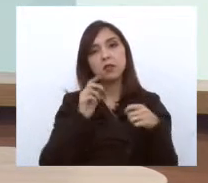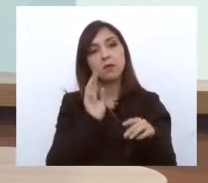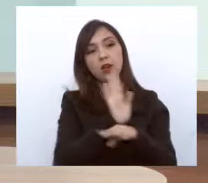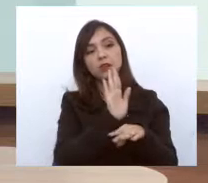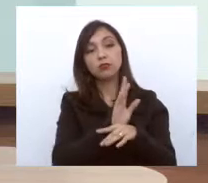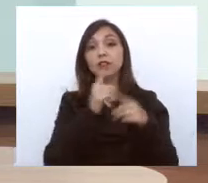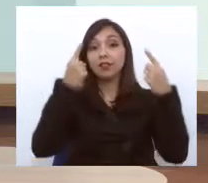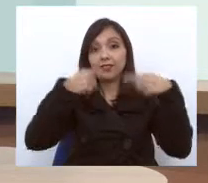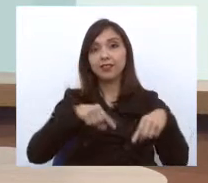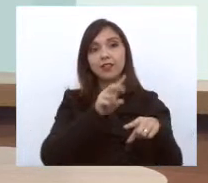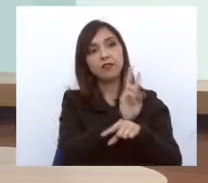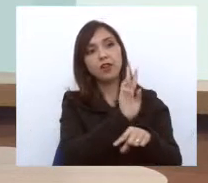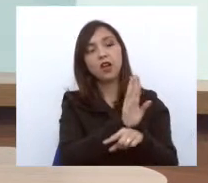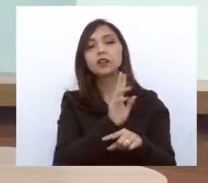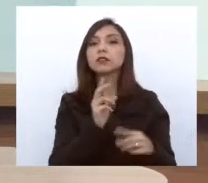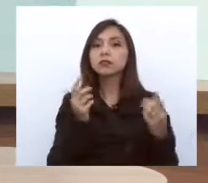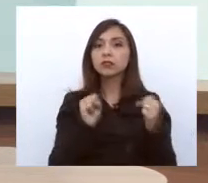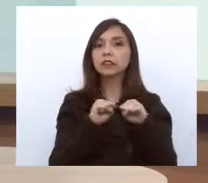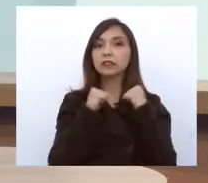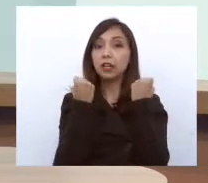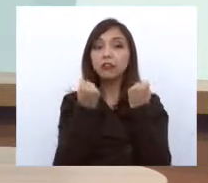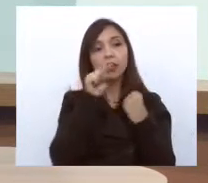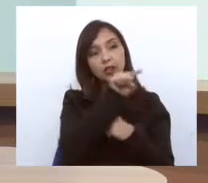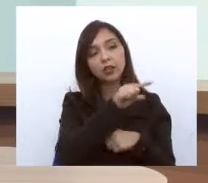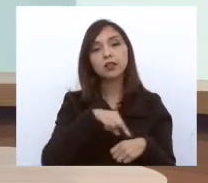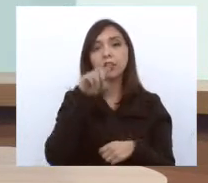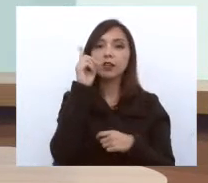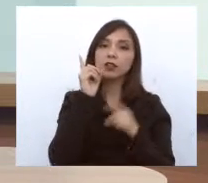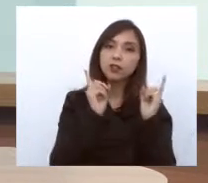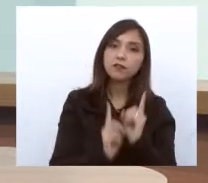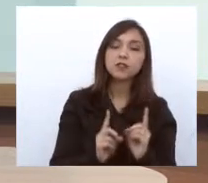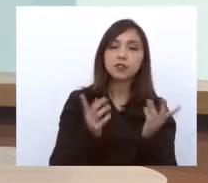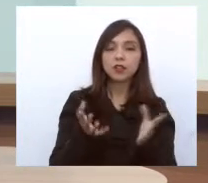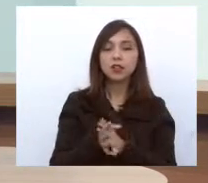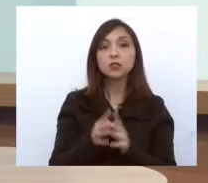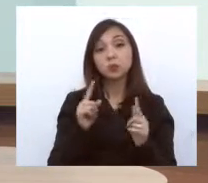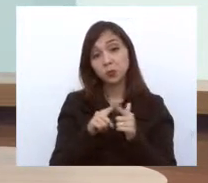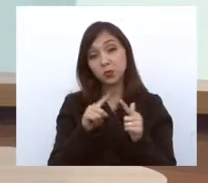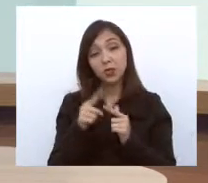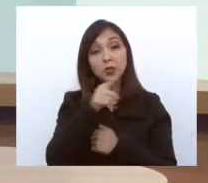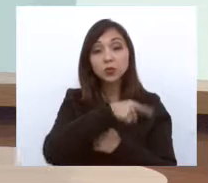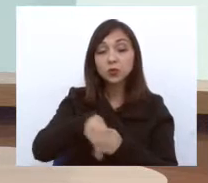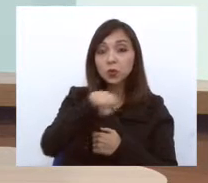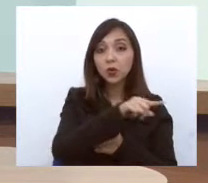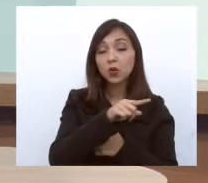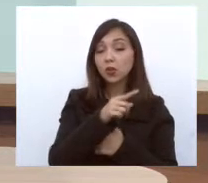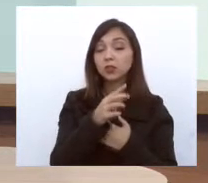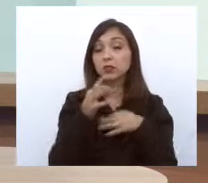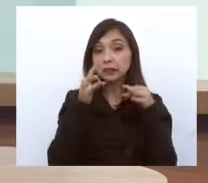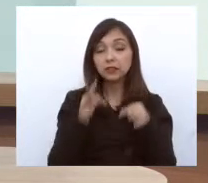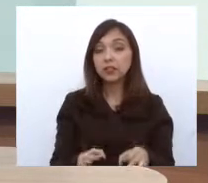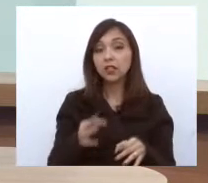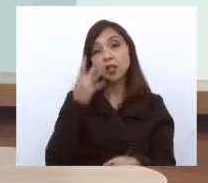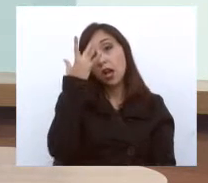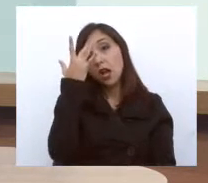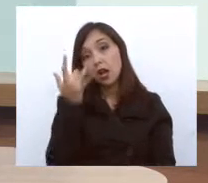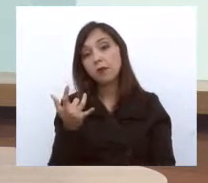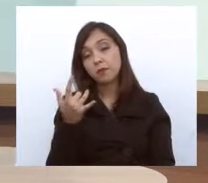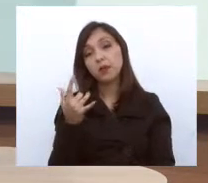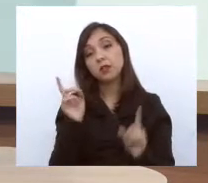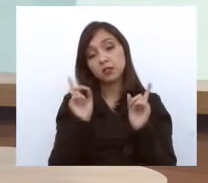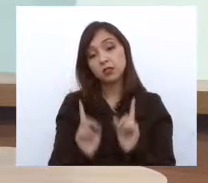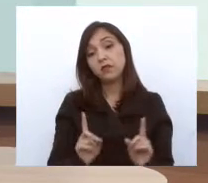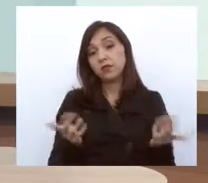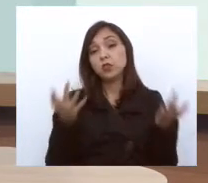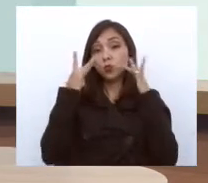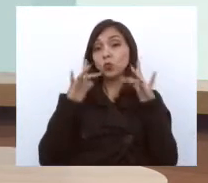que defender os idosos, os deficientes, porque nenhum de nós tem garantia que amanhã não seremos